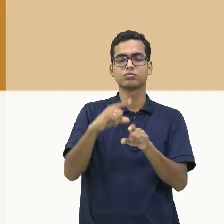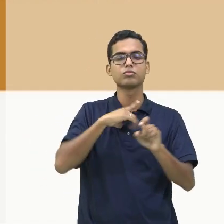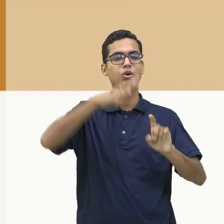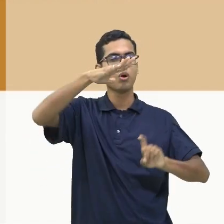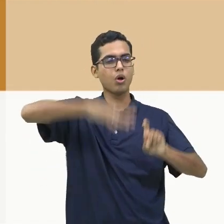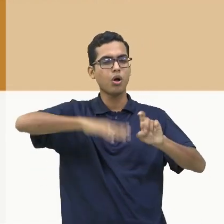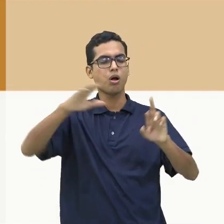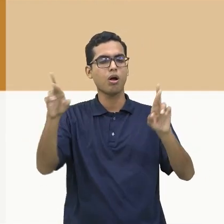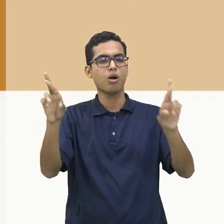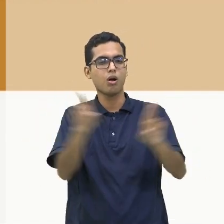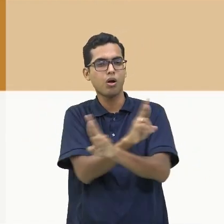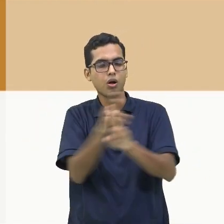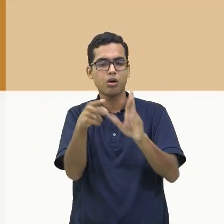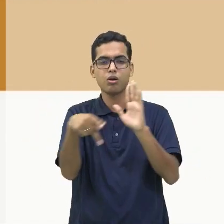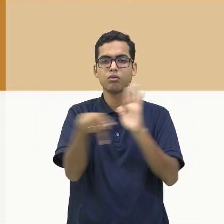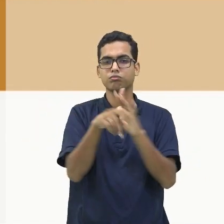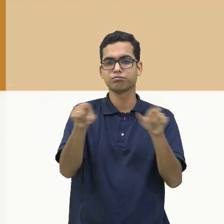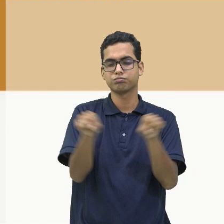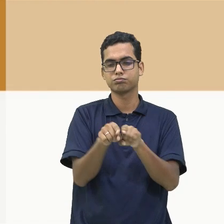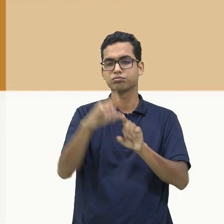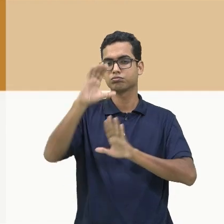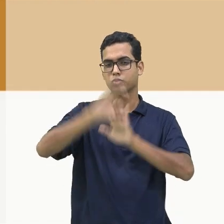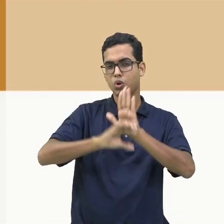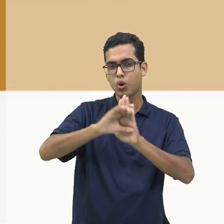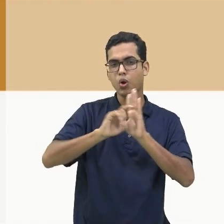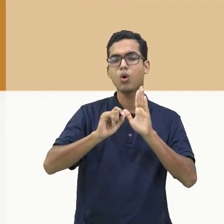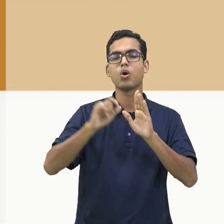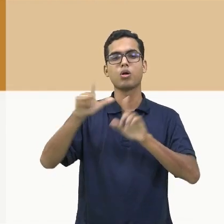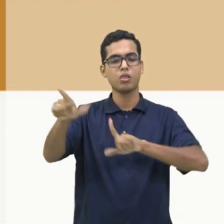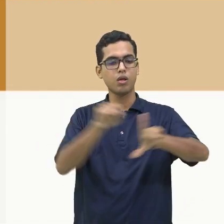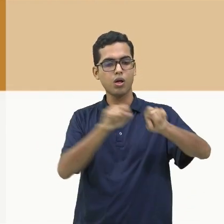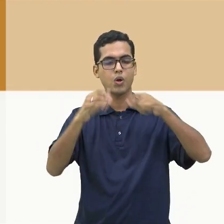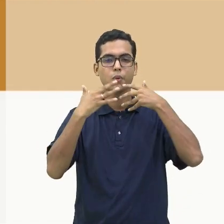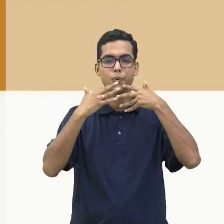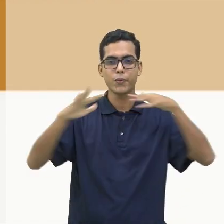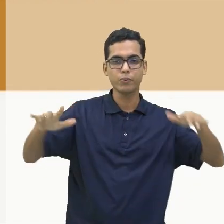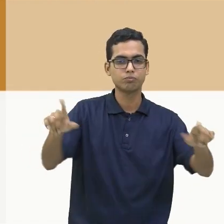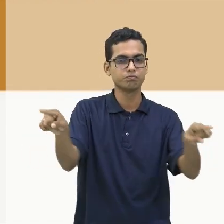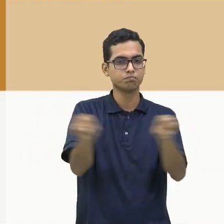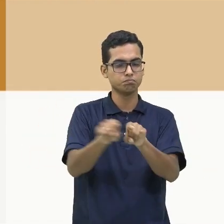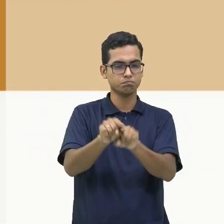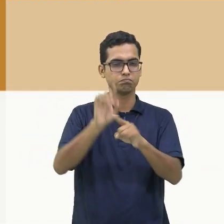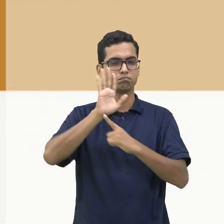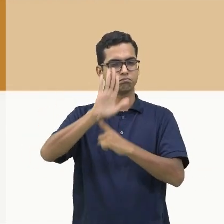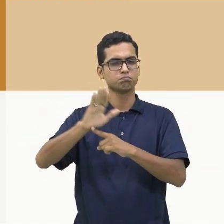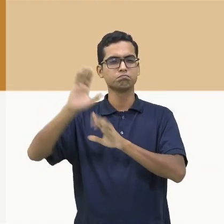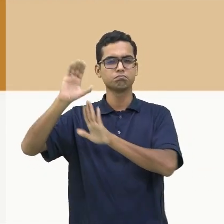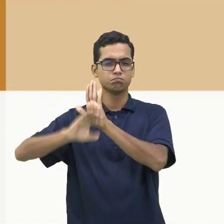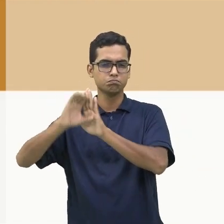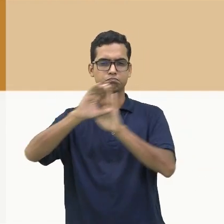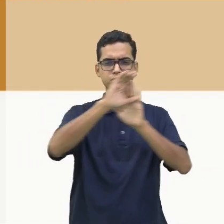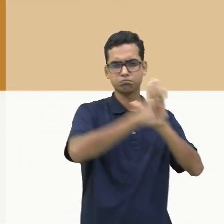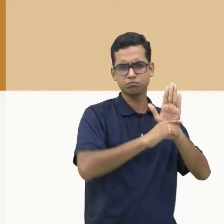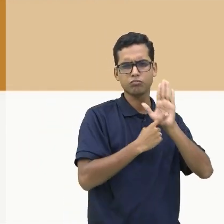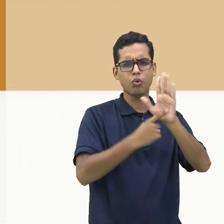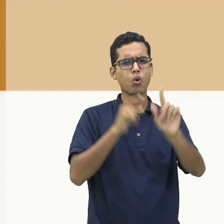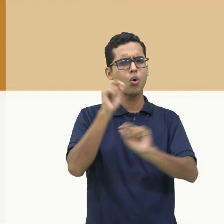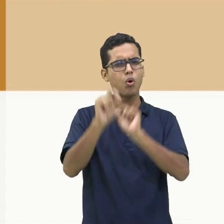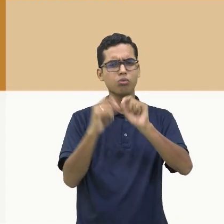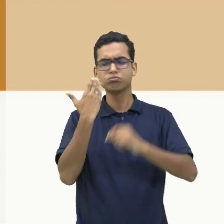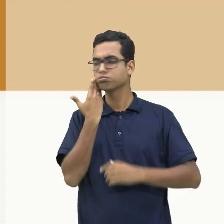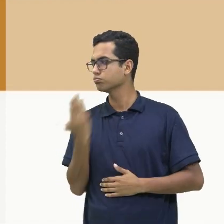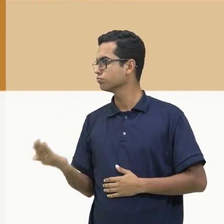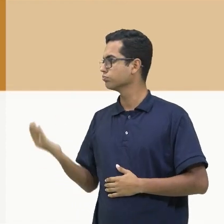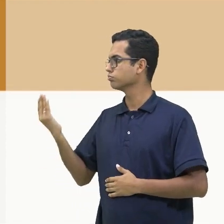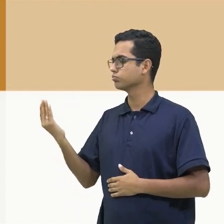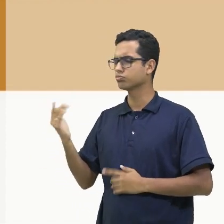da Amazônia com esse princípio da seleção natural. E ambas as abordagens, elas mostram para a gente a